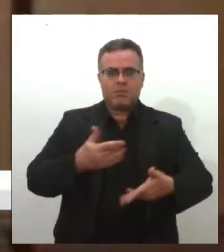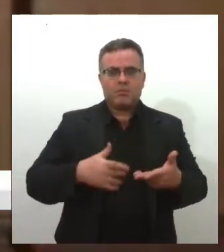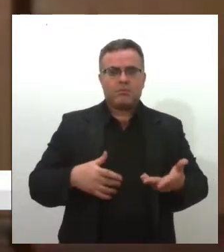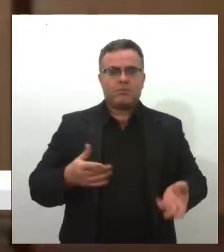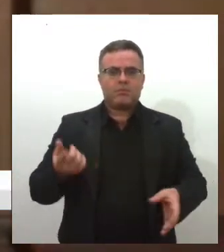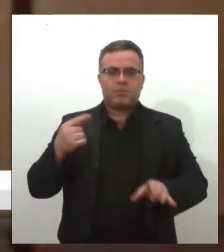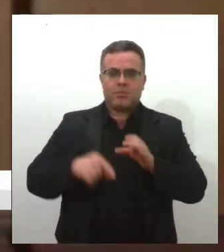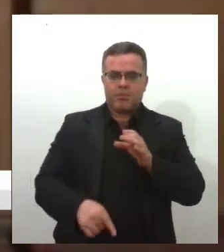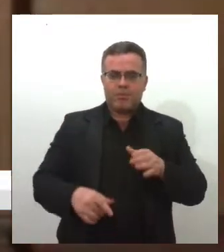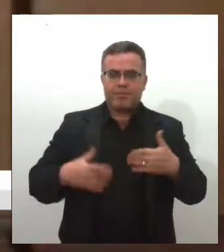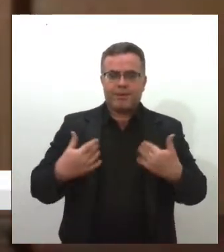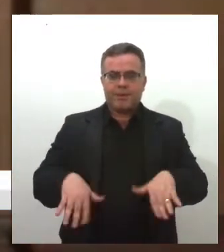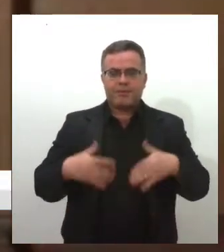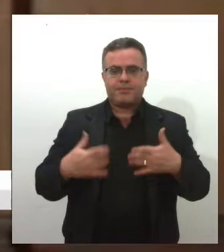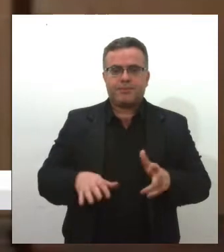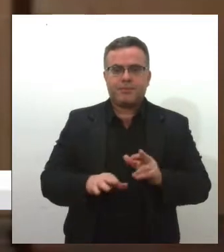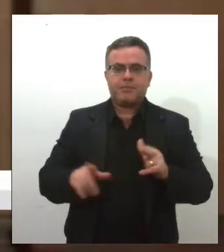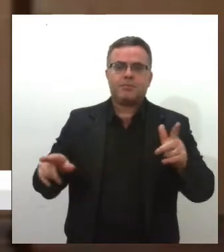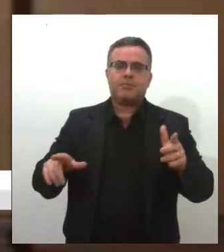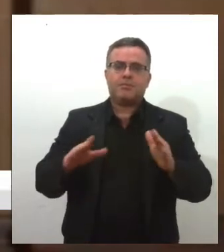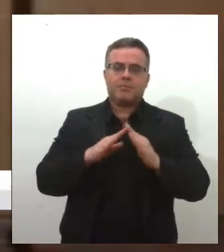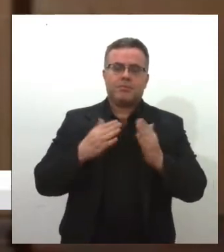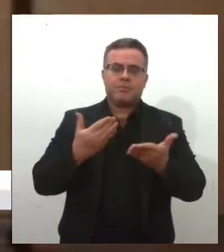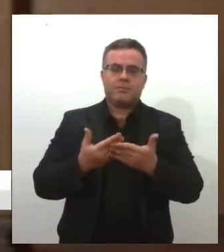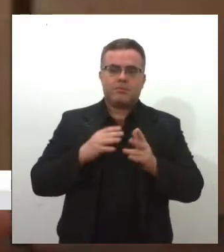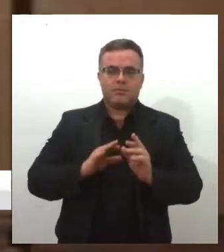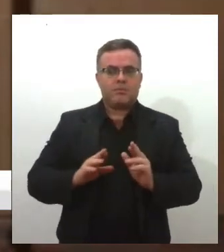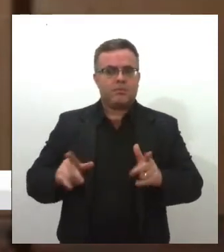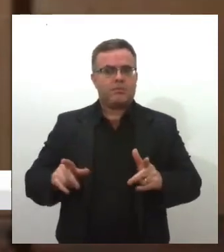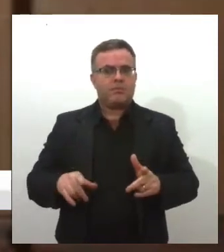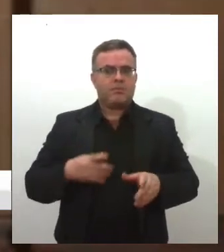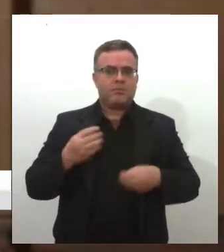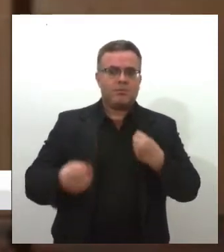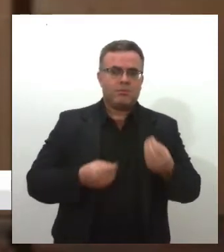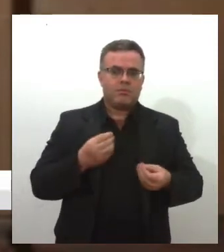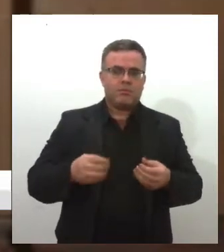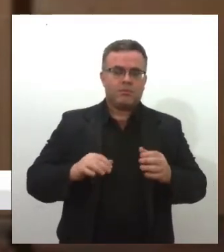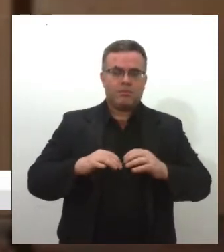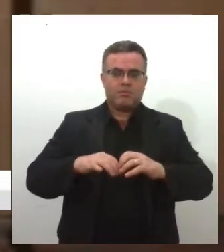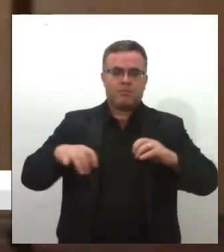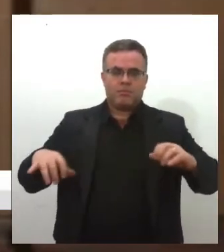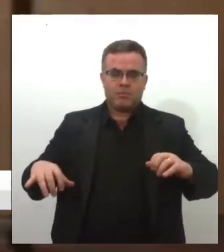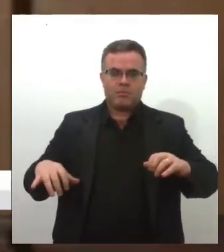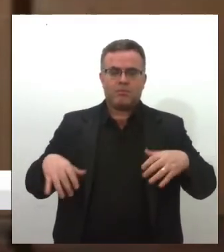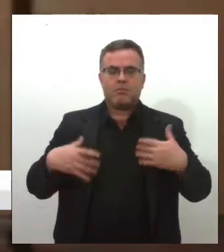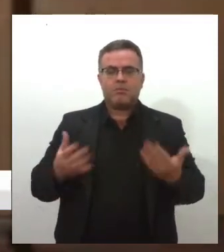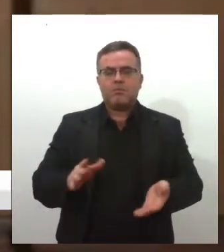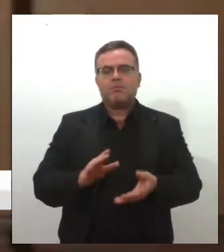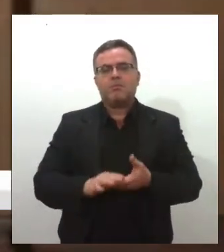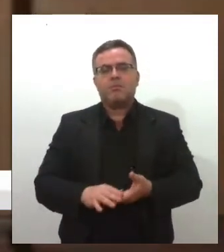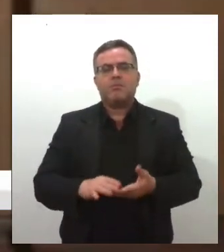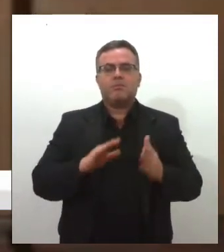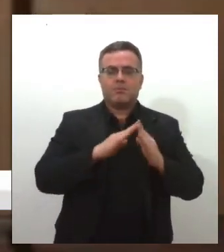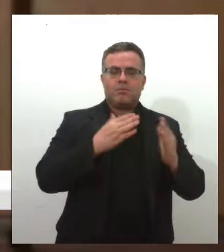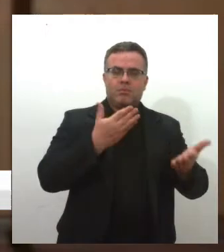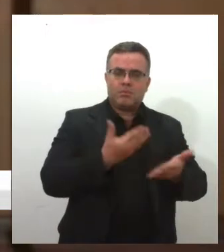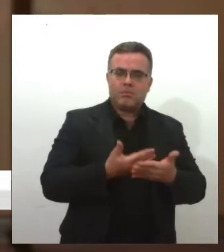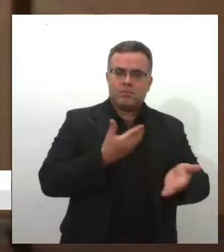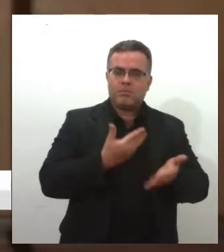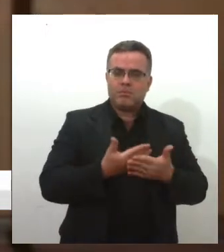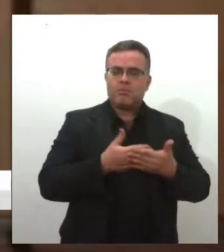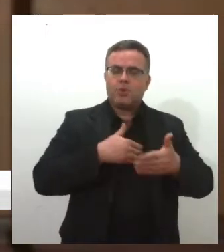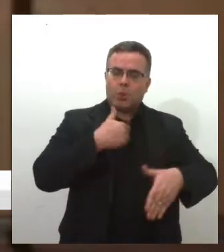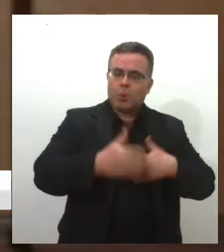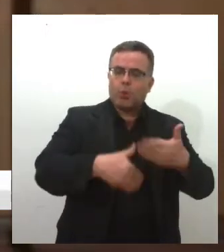dos aspectos de escolarização, porque são conceitos completamente distintos. Escolarização é uma